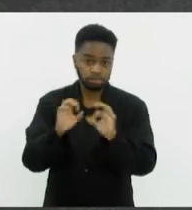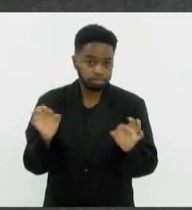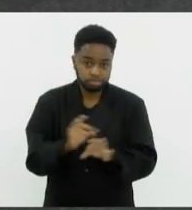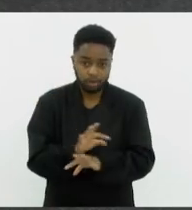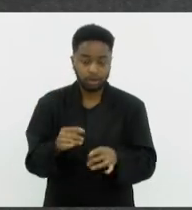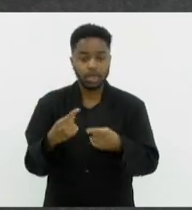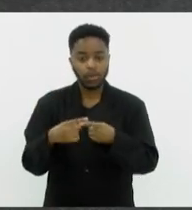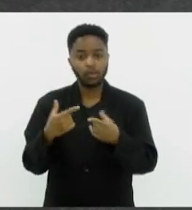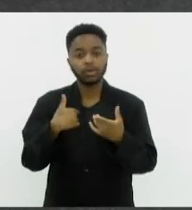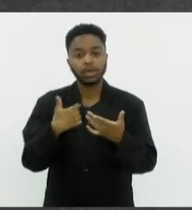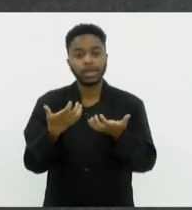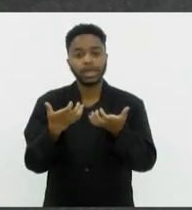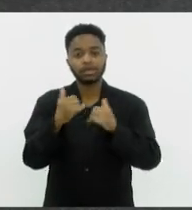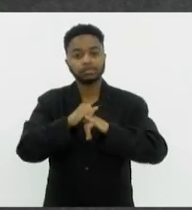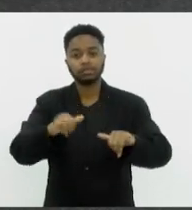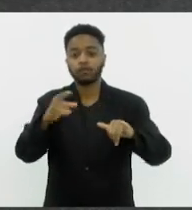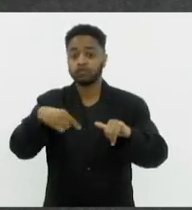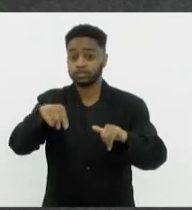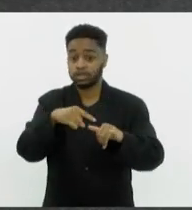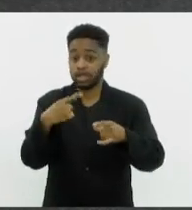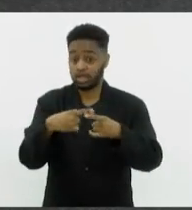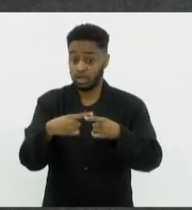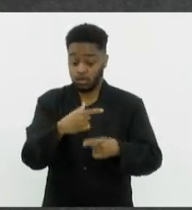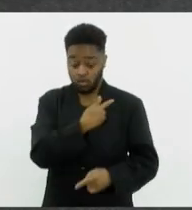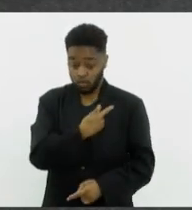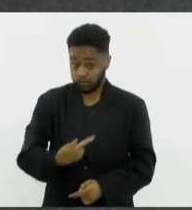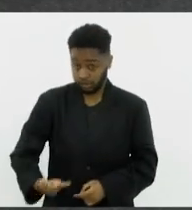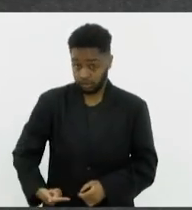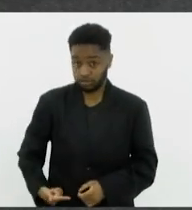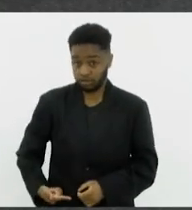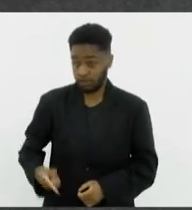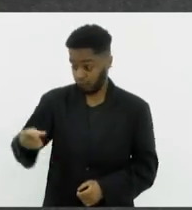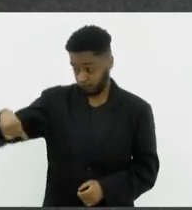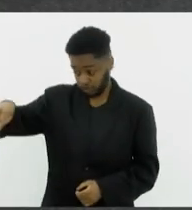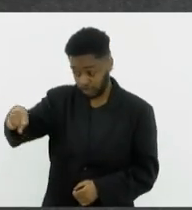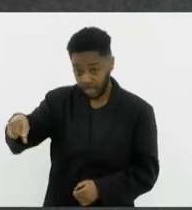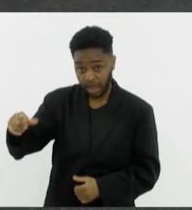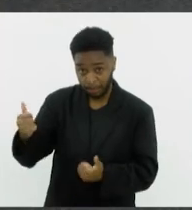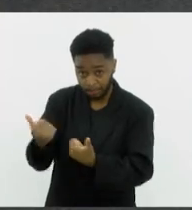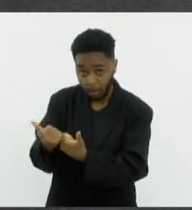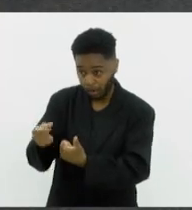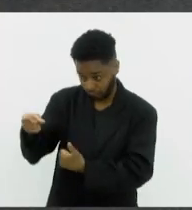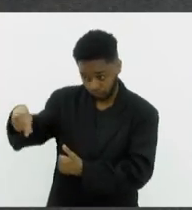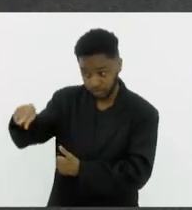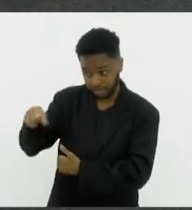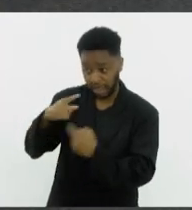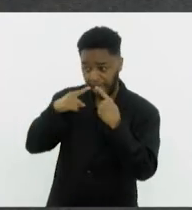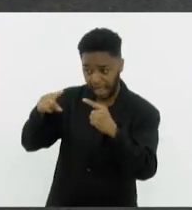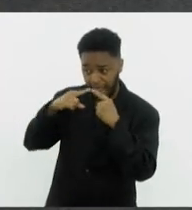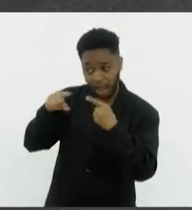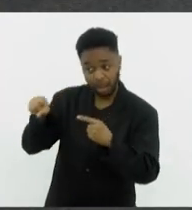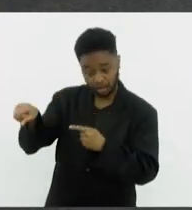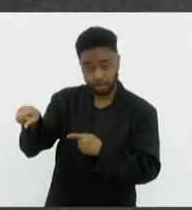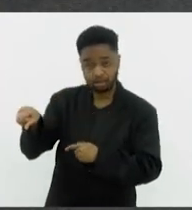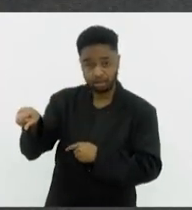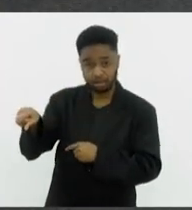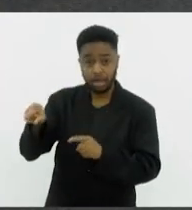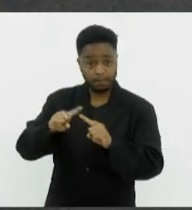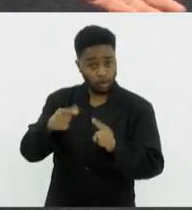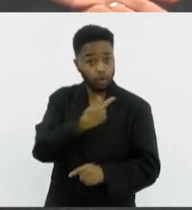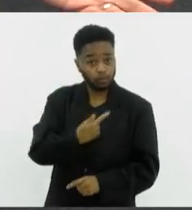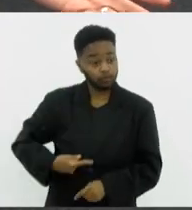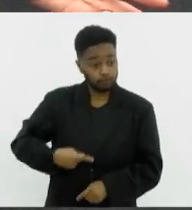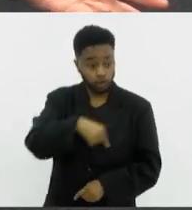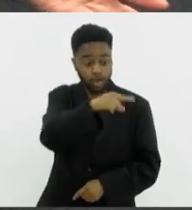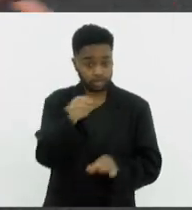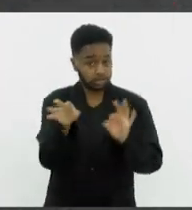até o governador, que é apoiado por vossas excelências aí, que estão reclamando, estava lá na área